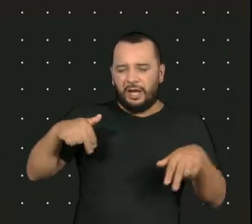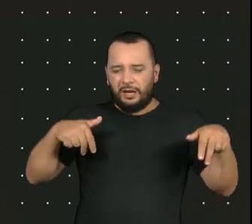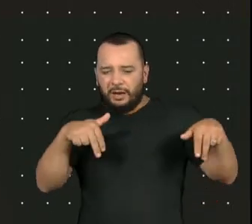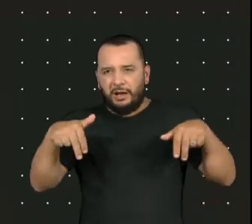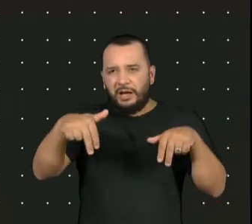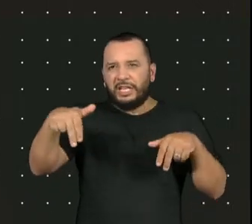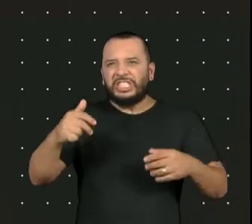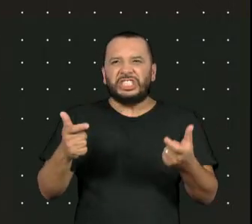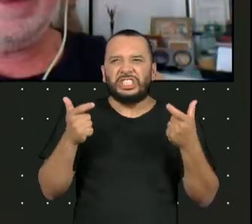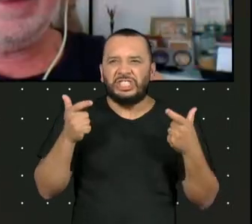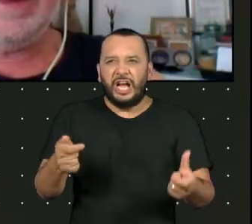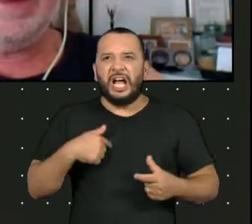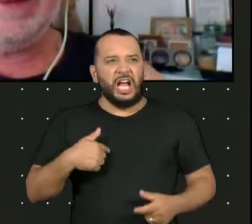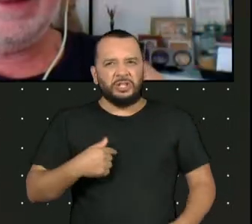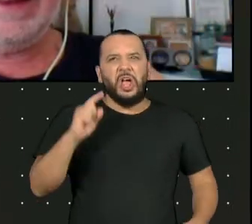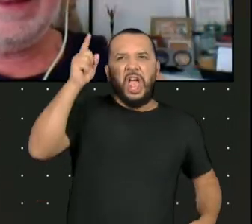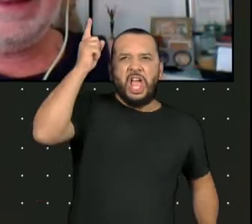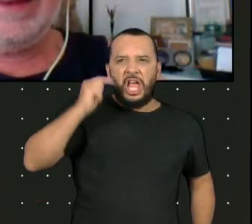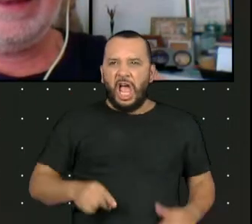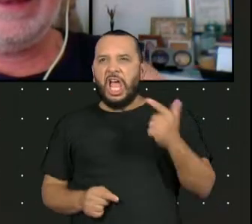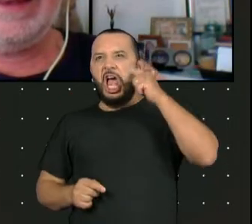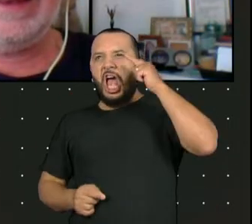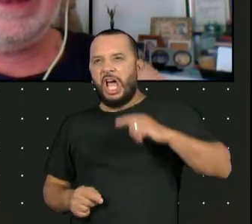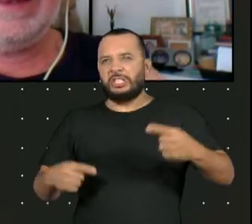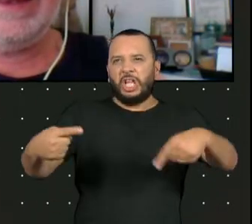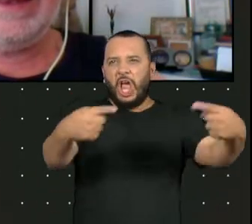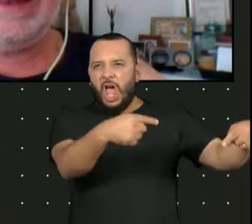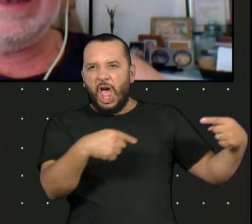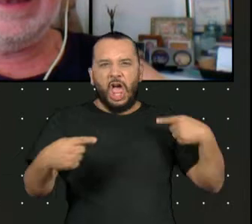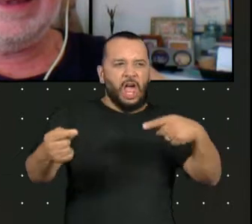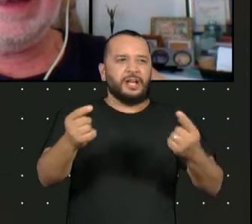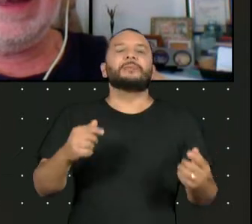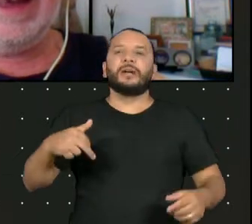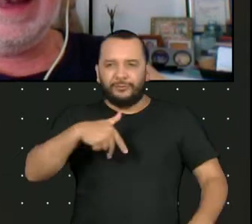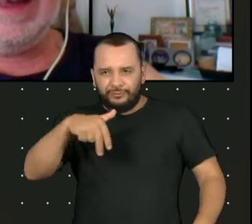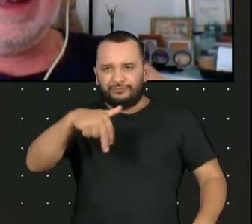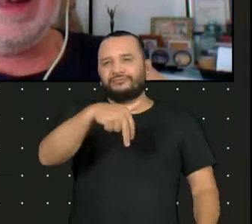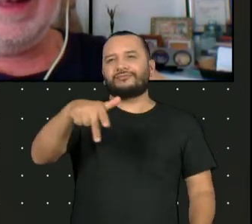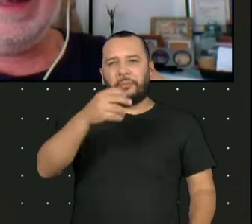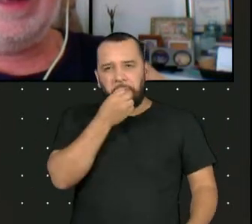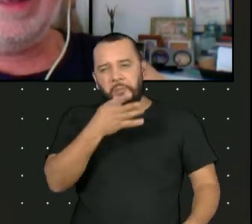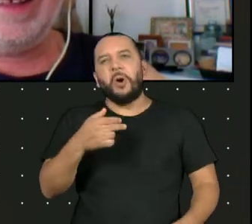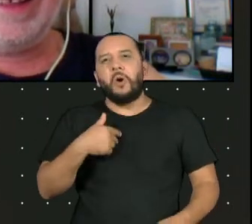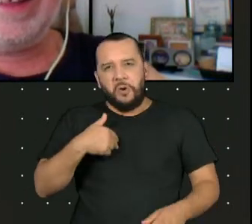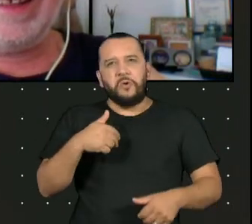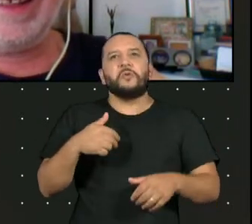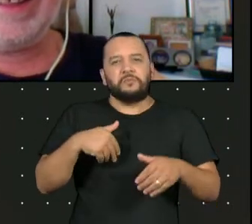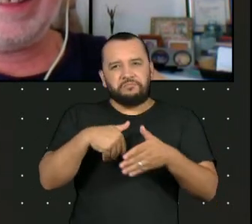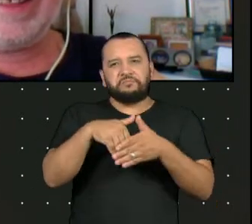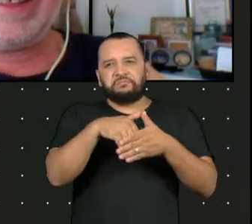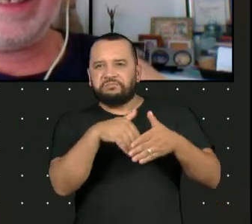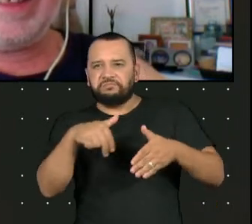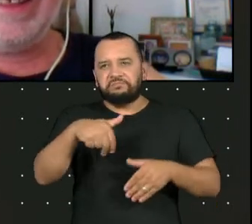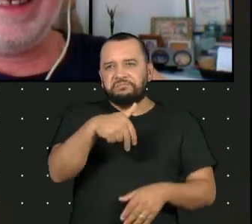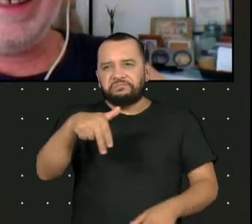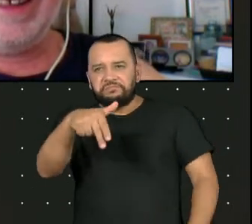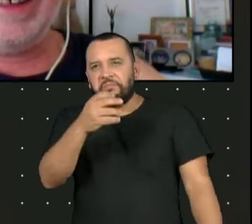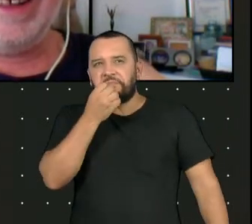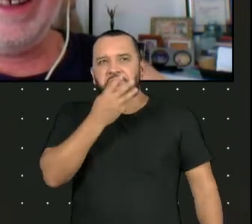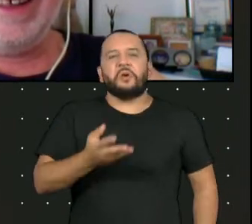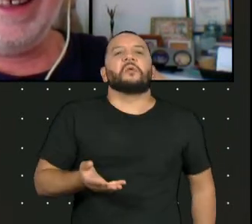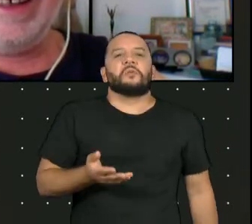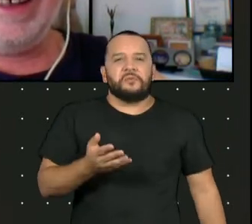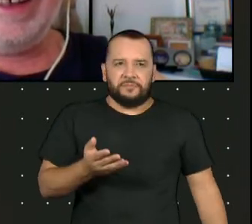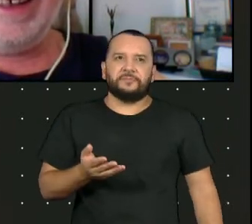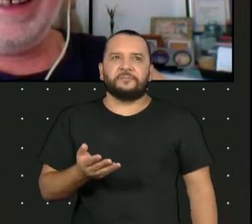pra caramba, implicante, discutia, mas jogava muito. Jogava muita bola. Tinha que chegar primeiro